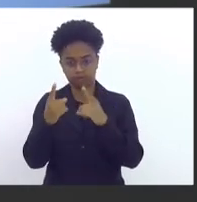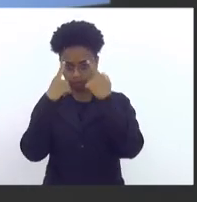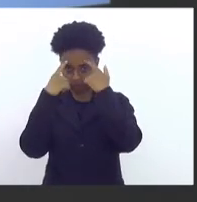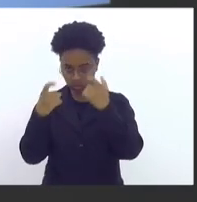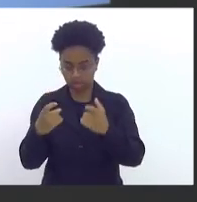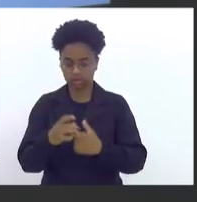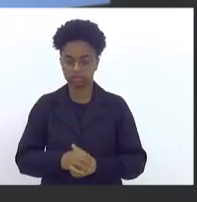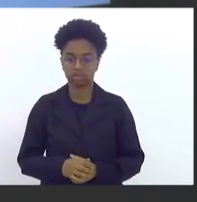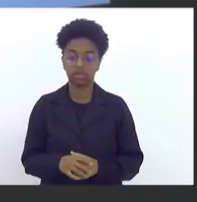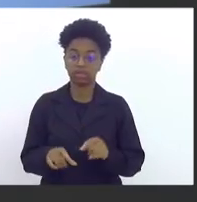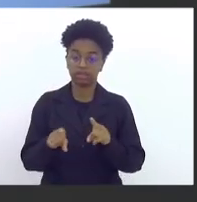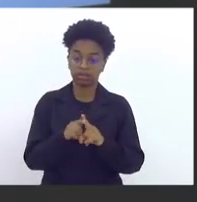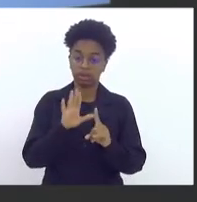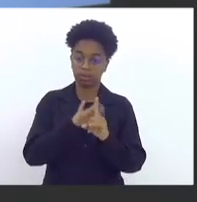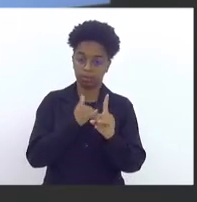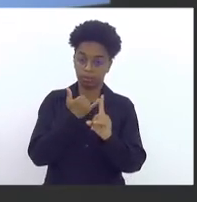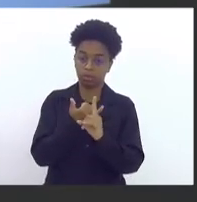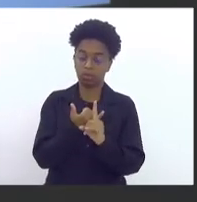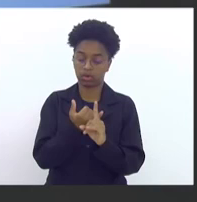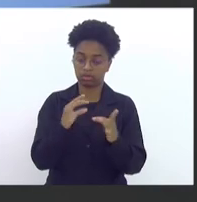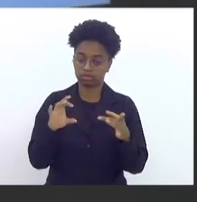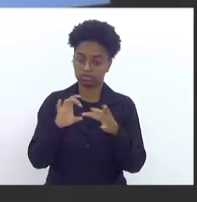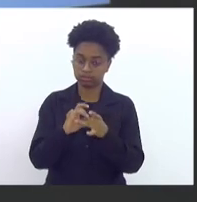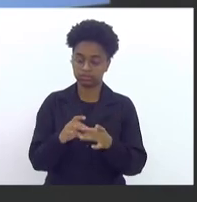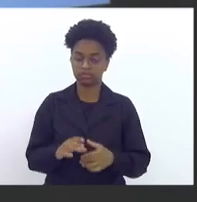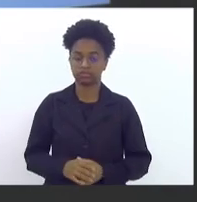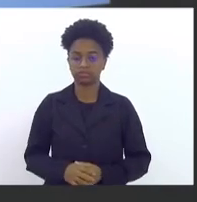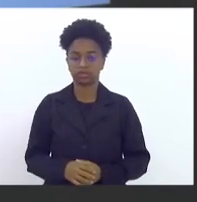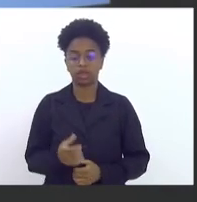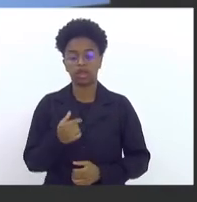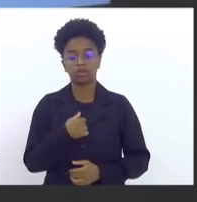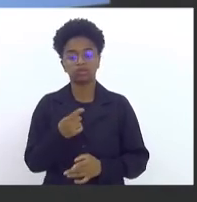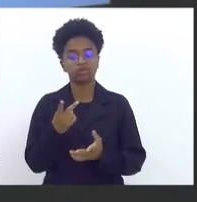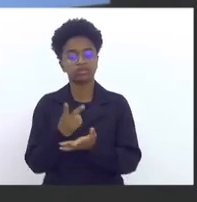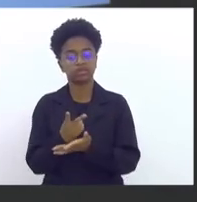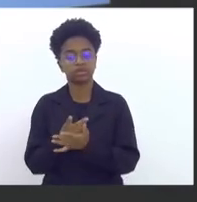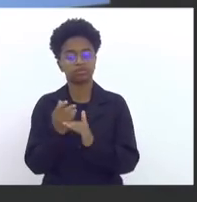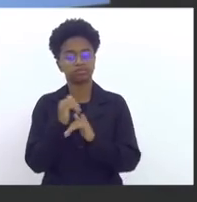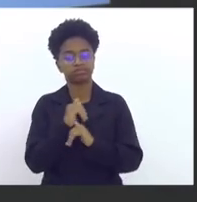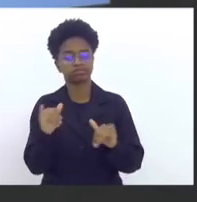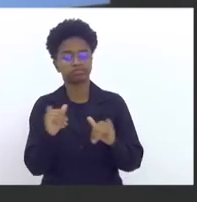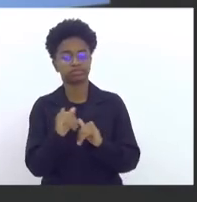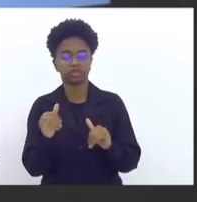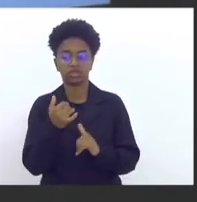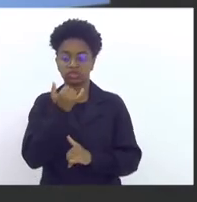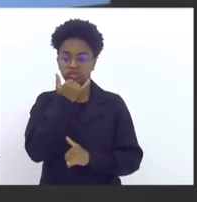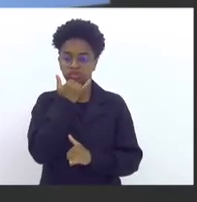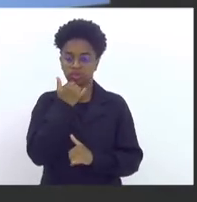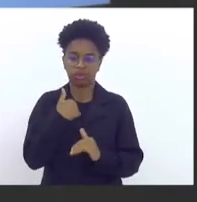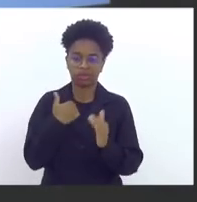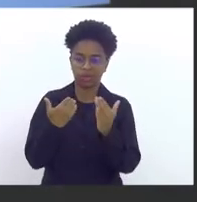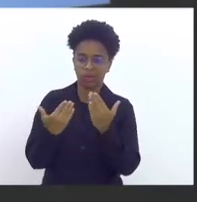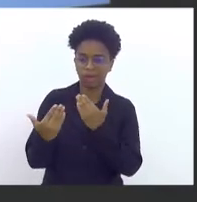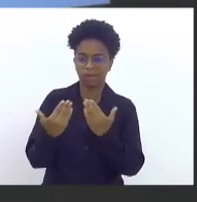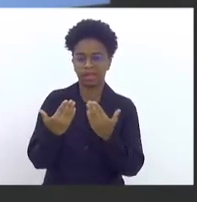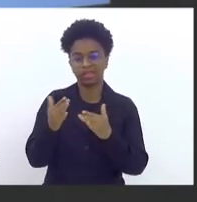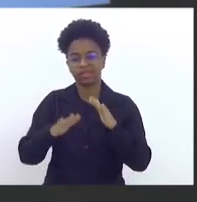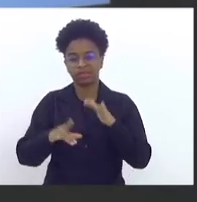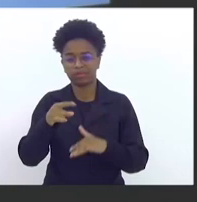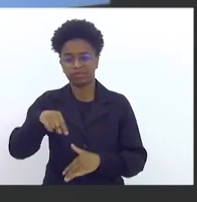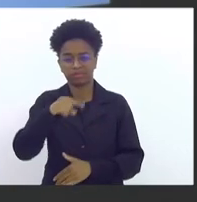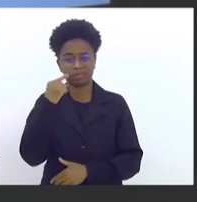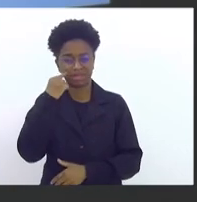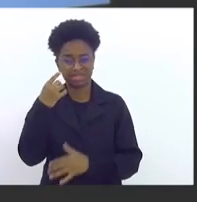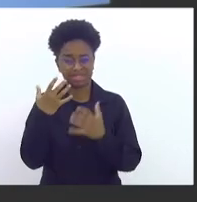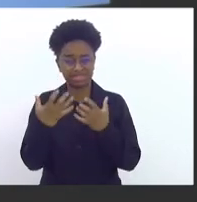neste caso de bullying aqui eu sempre faço um alerta desculpa fazer esse paralelo Talvez eu tenha nascido até chato porque